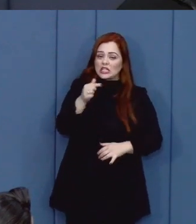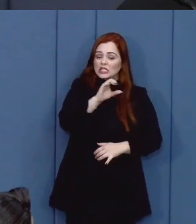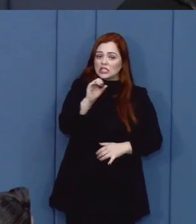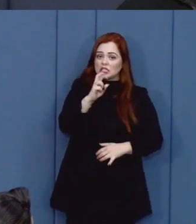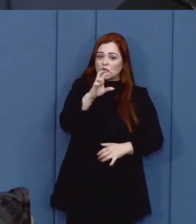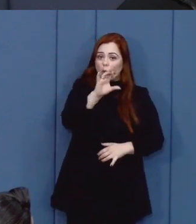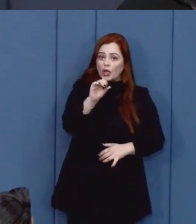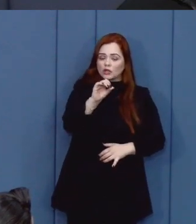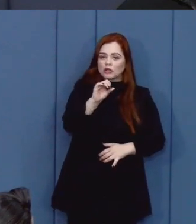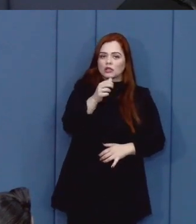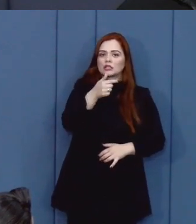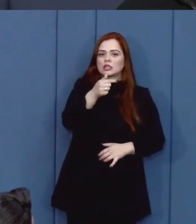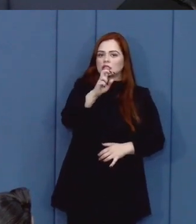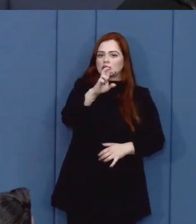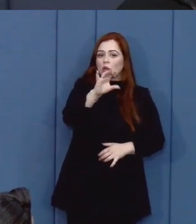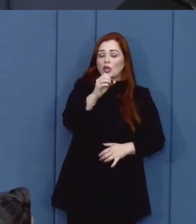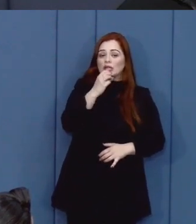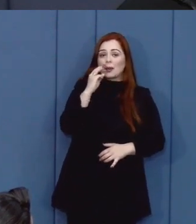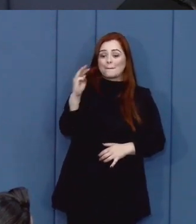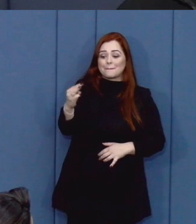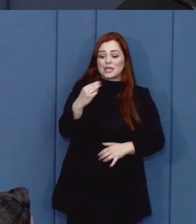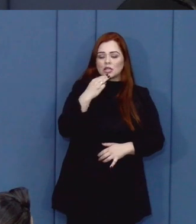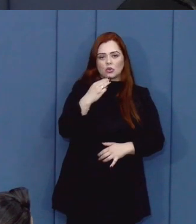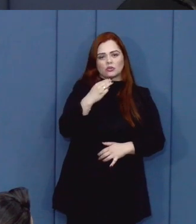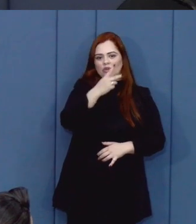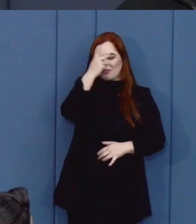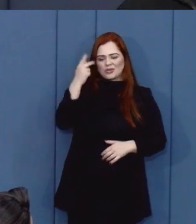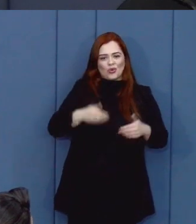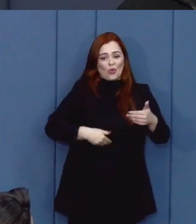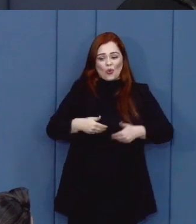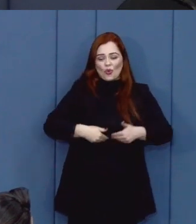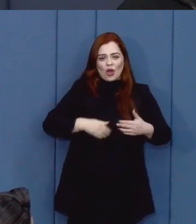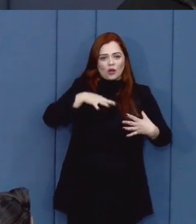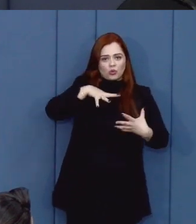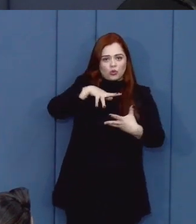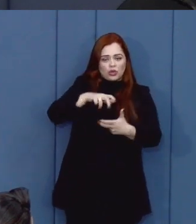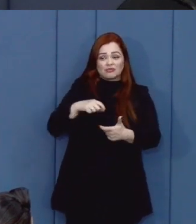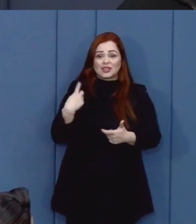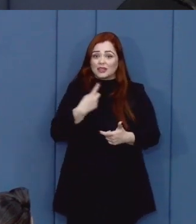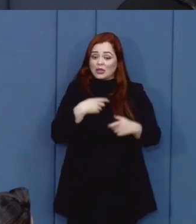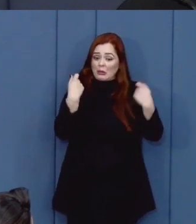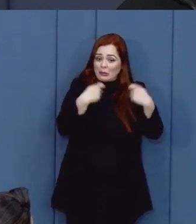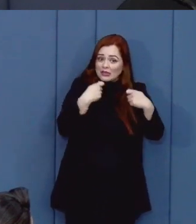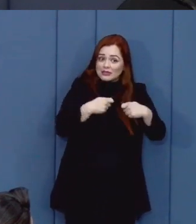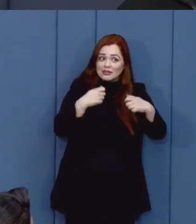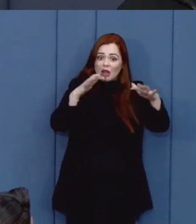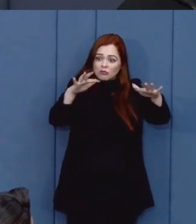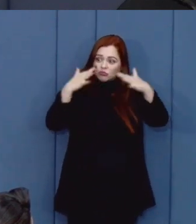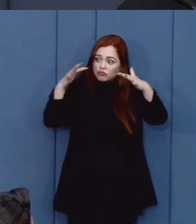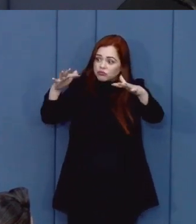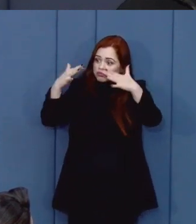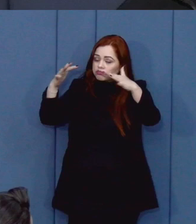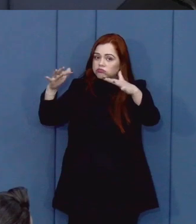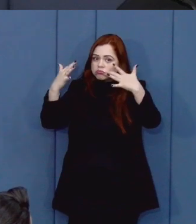750 milhões de pessoas passando fome no mundo. E nós devemos atentar para